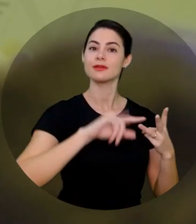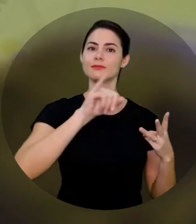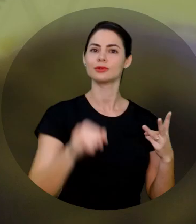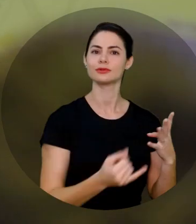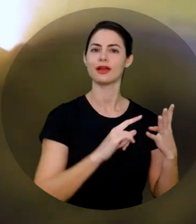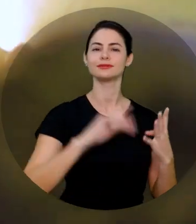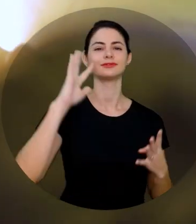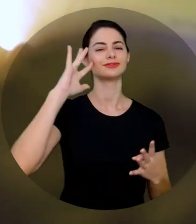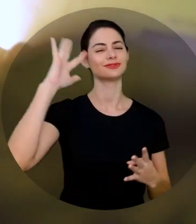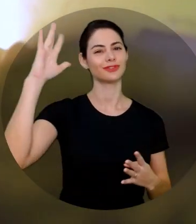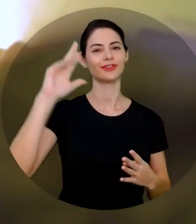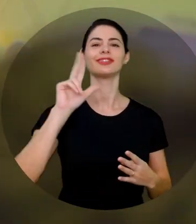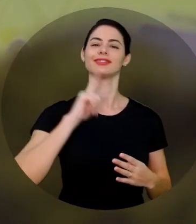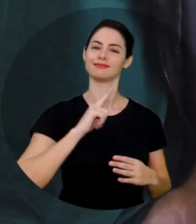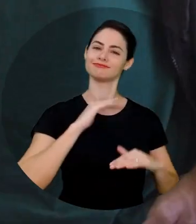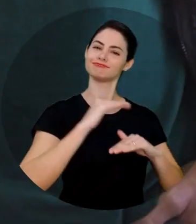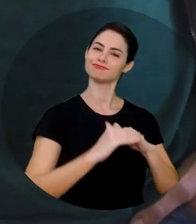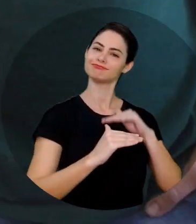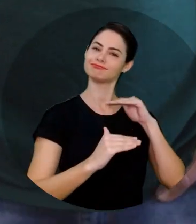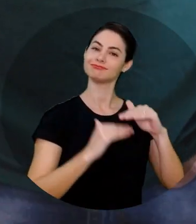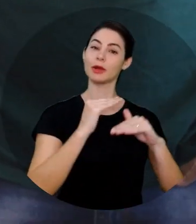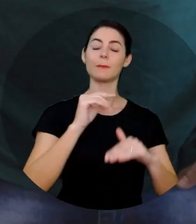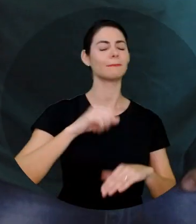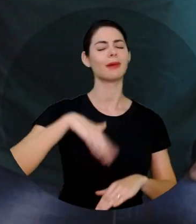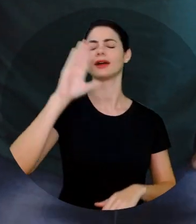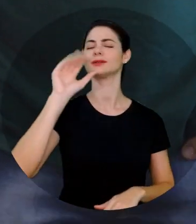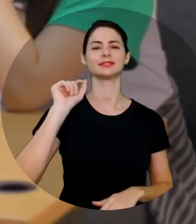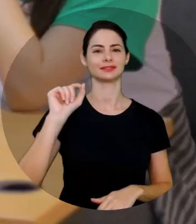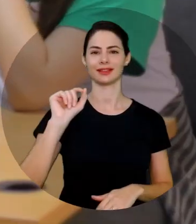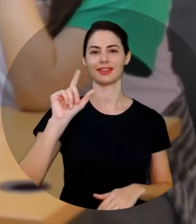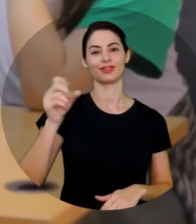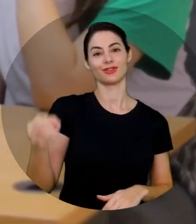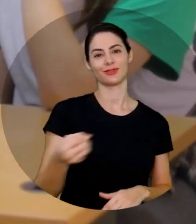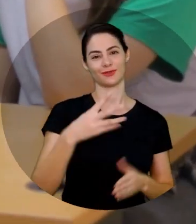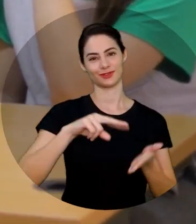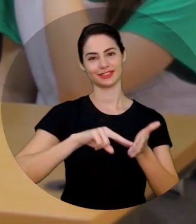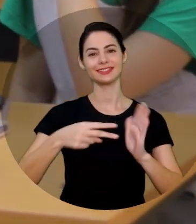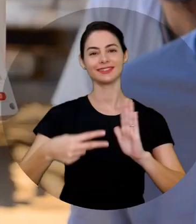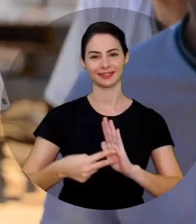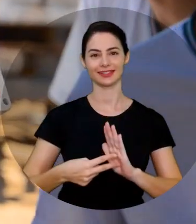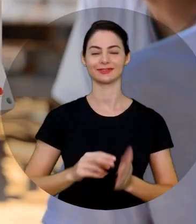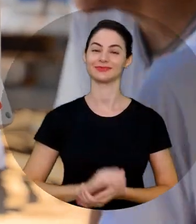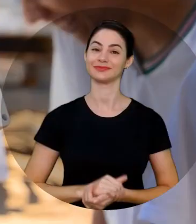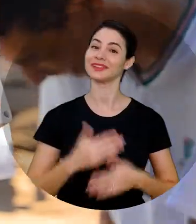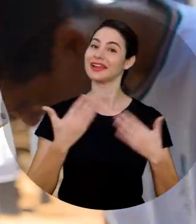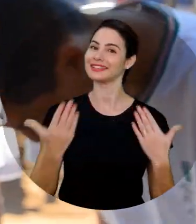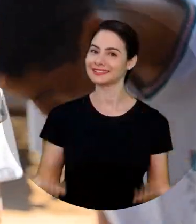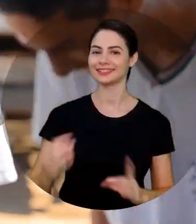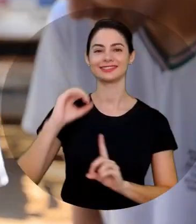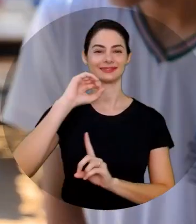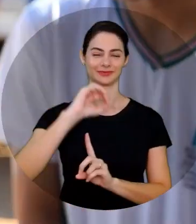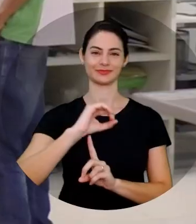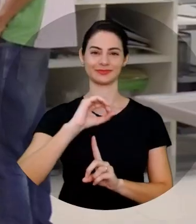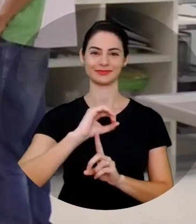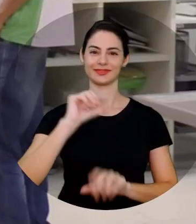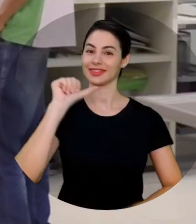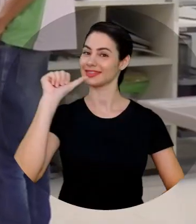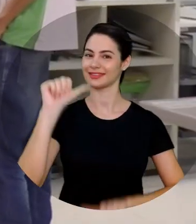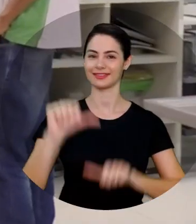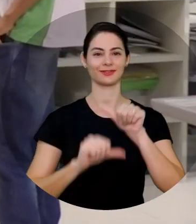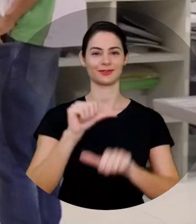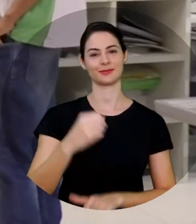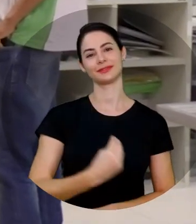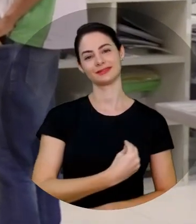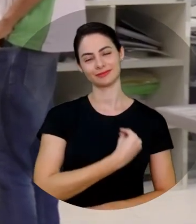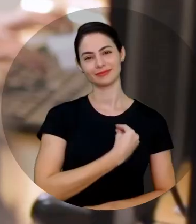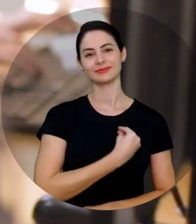conhecimento, oportunidades e sonhos vão se construindo e muito além disso, ganhando novos significados. E assim, o IFMG